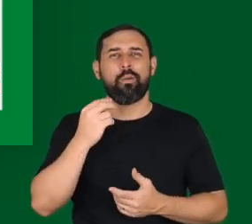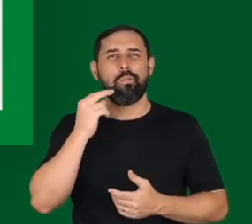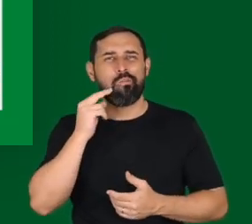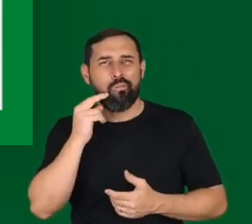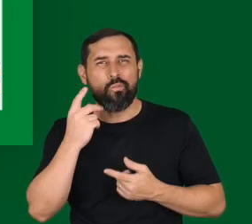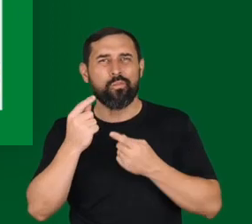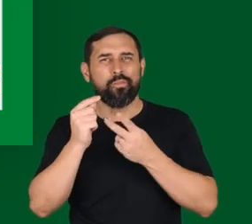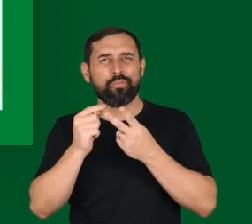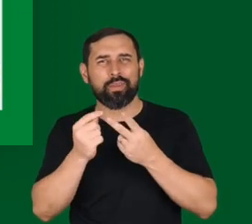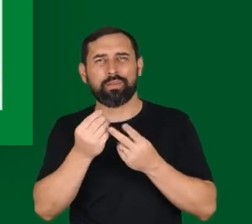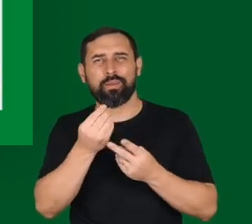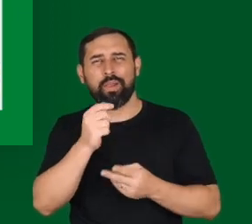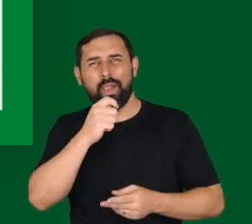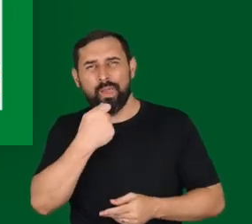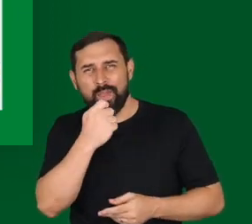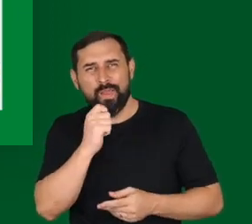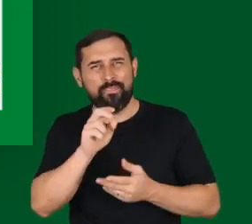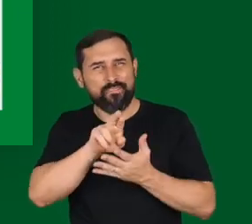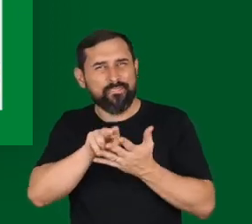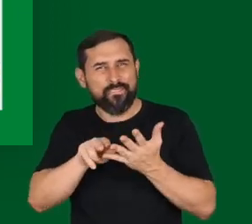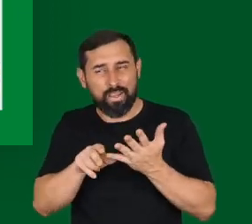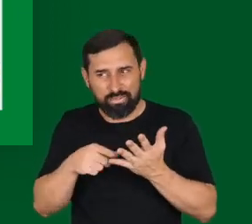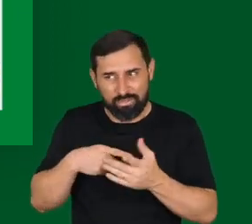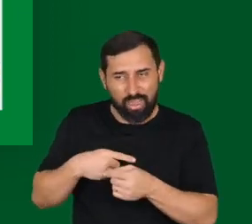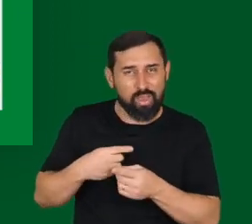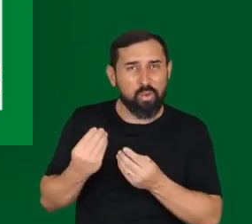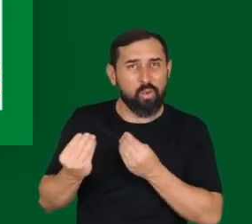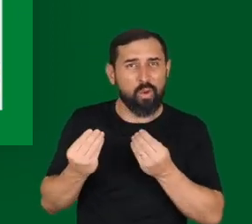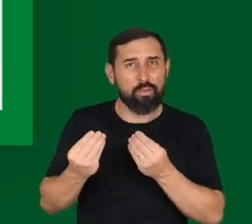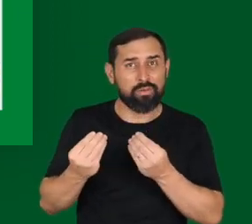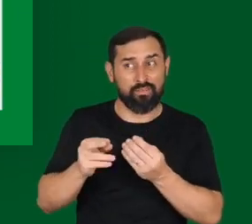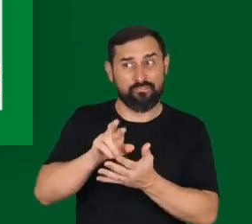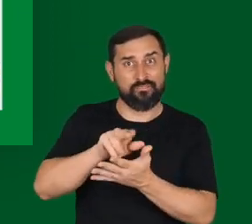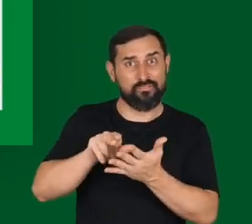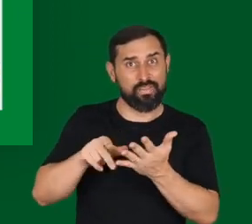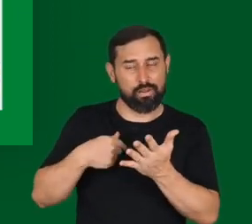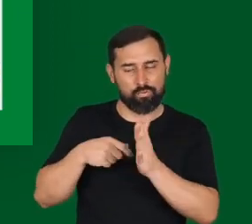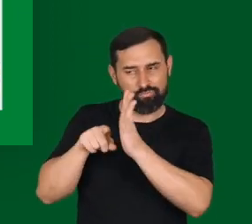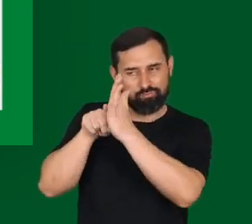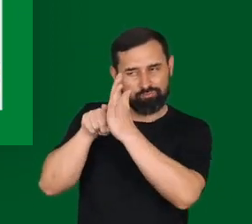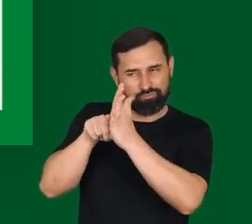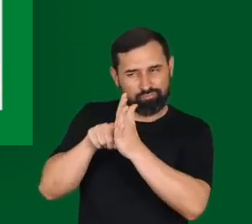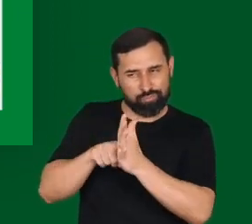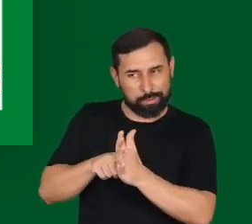na boca, chiclete, pirulito, balinha? Então, observar essa cavidade e retirar ali